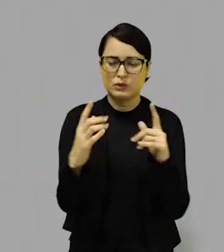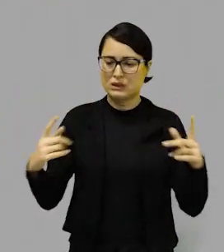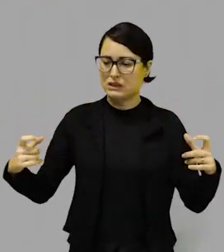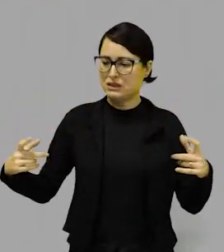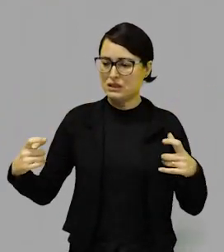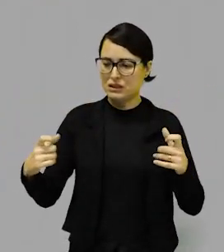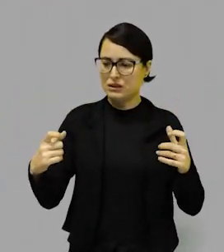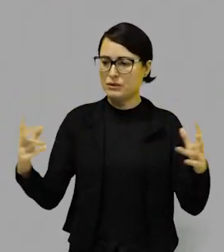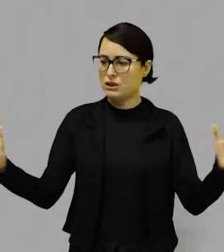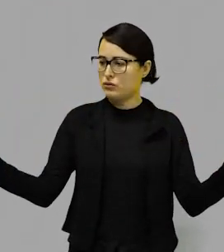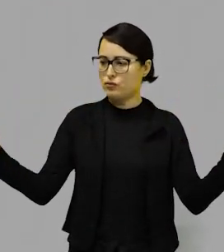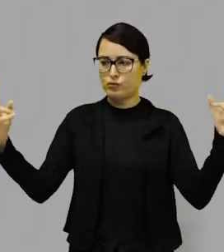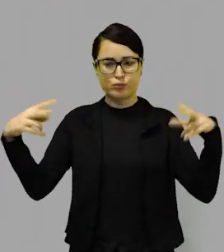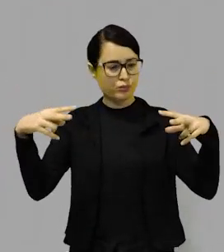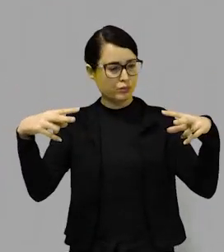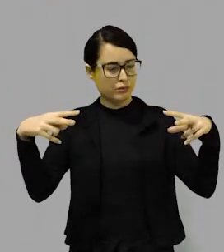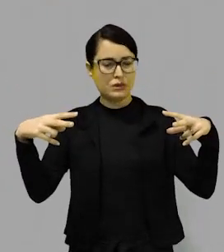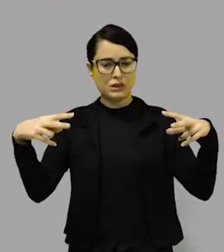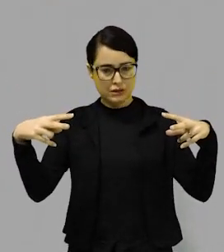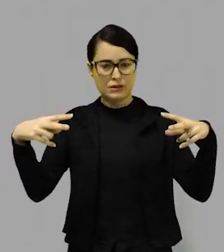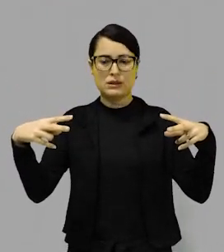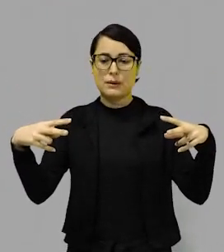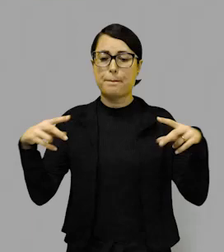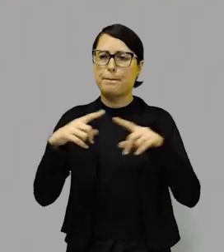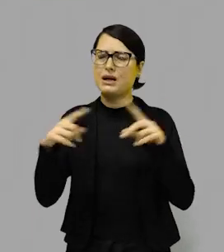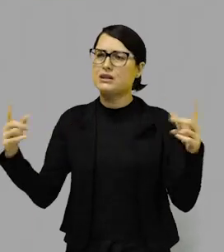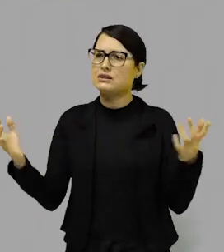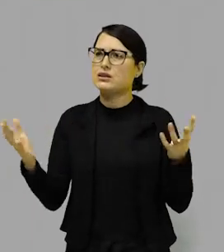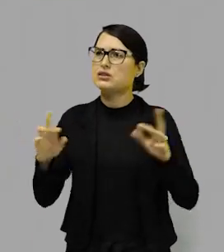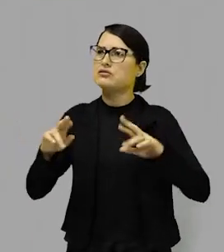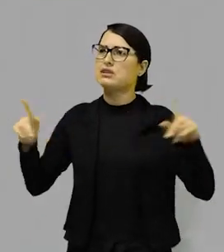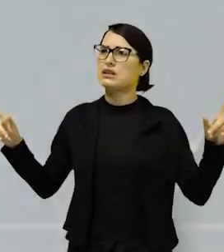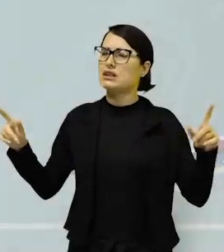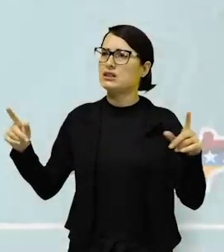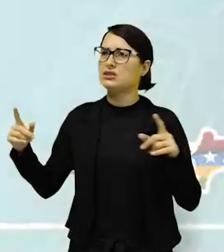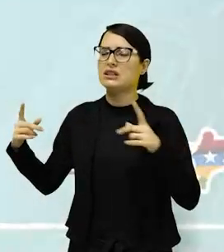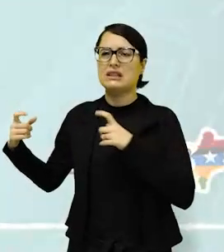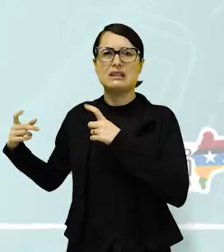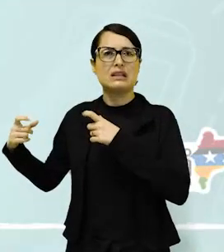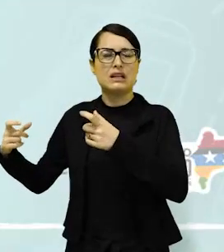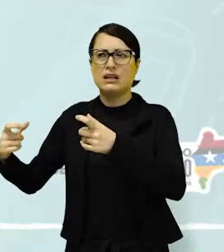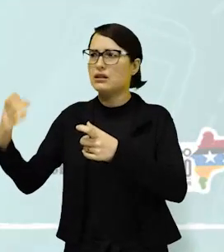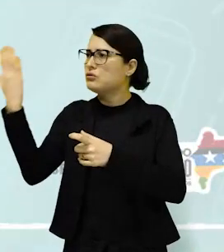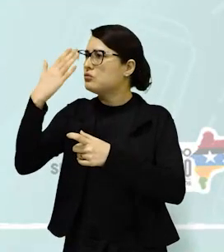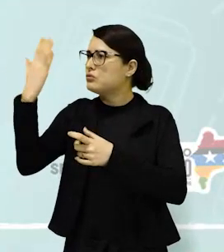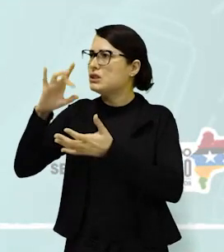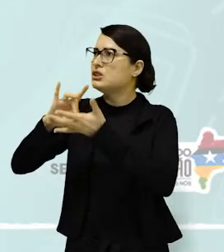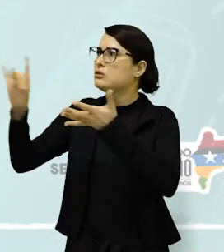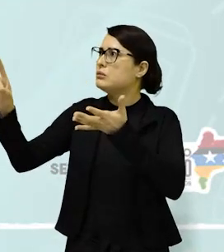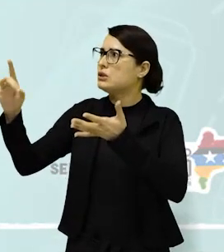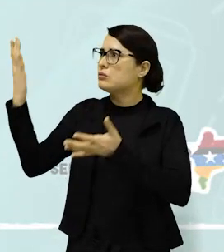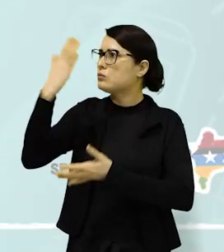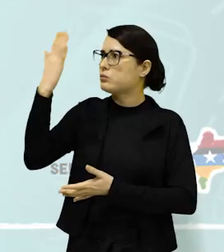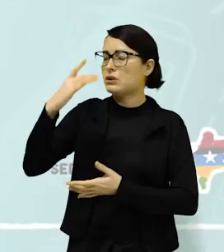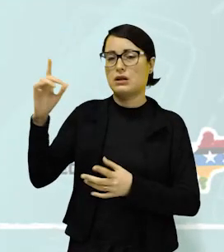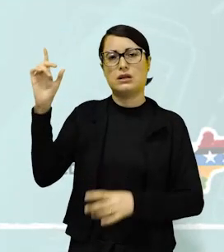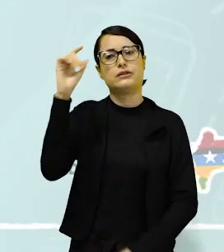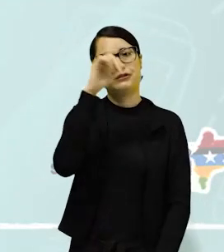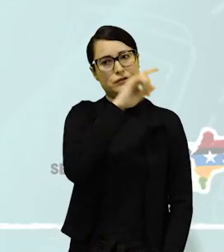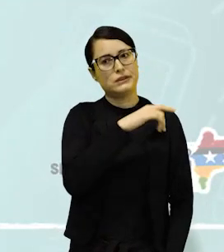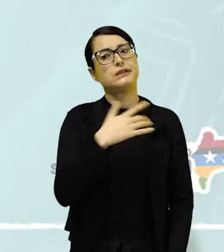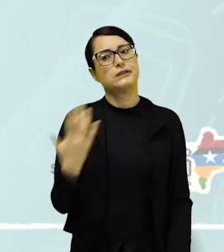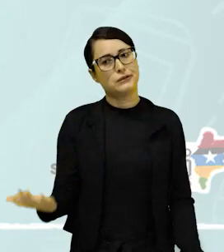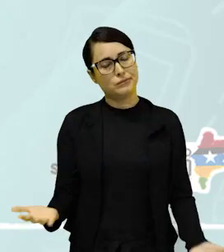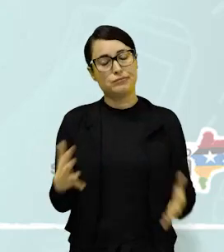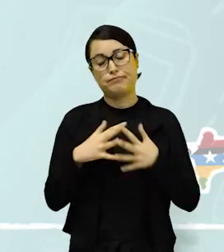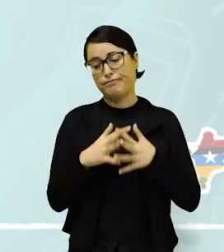estão se vendo. Agora imagina você lutar uma guerra em que você não enxerga o seu inimigo. É algo muito complicado, né,